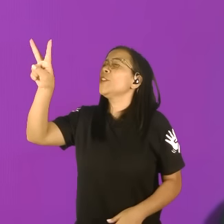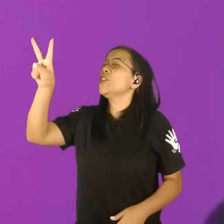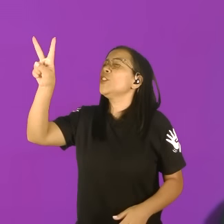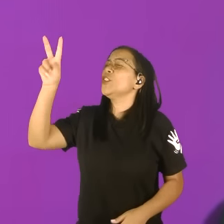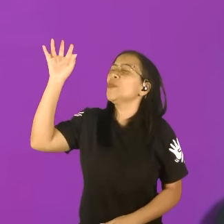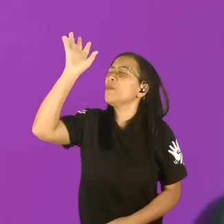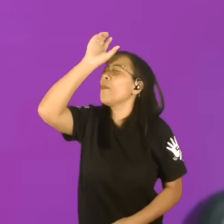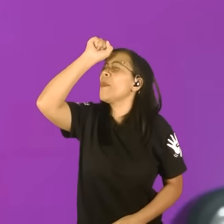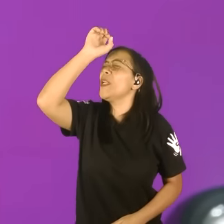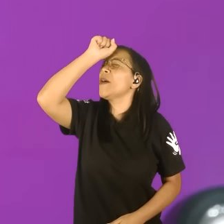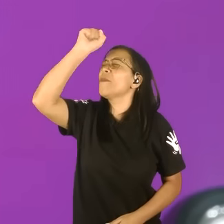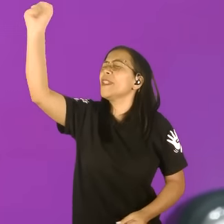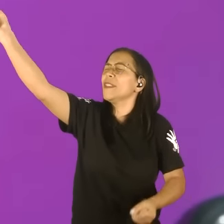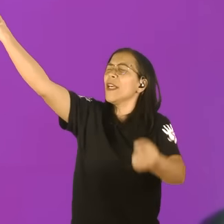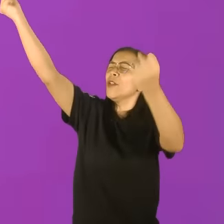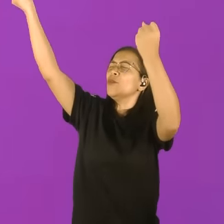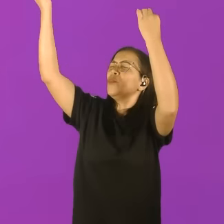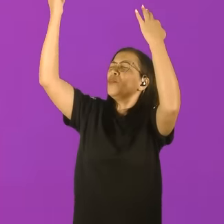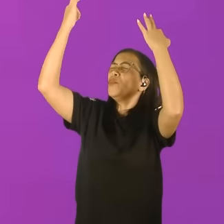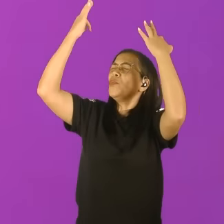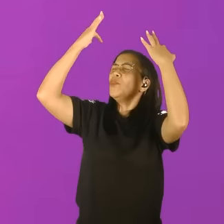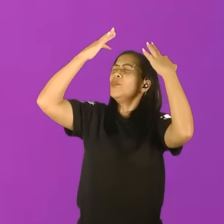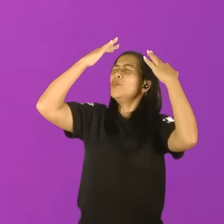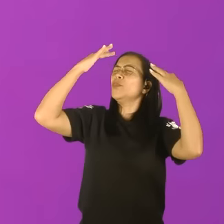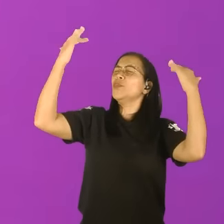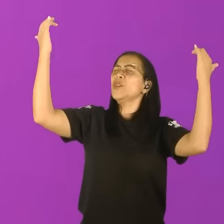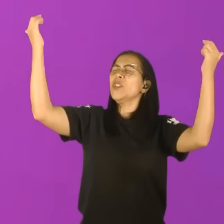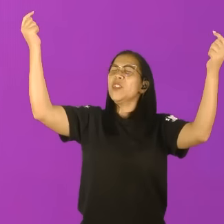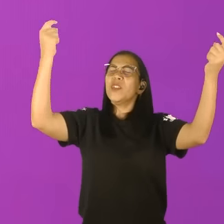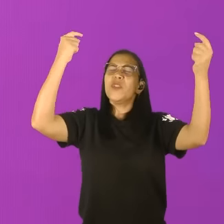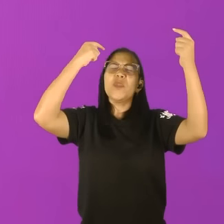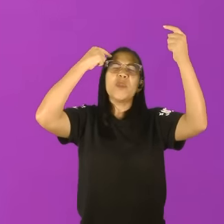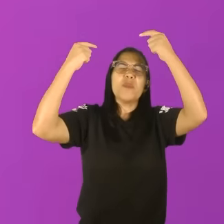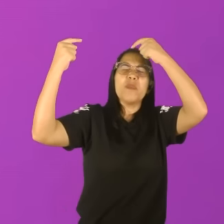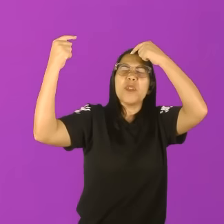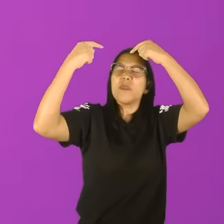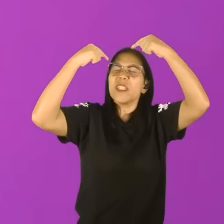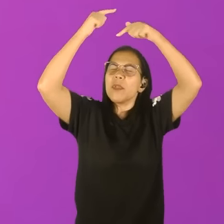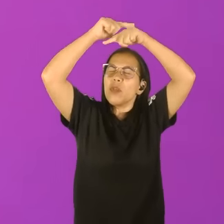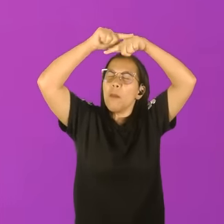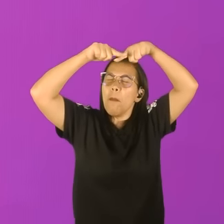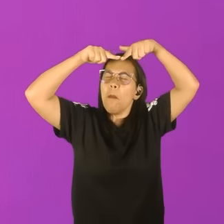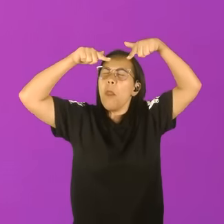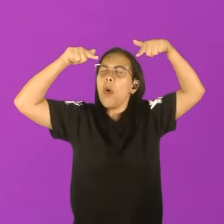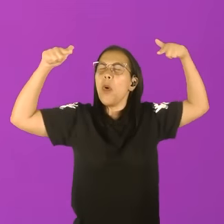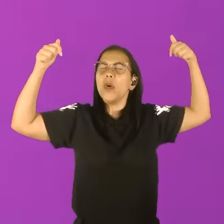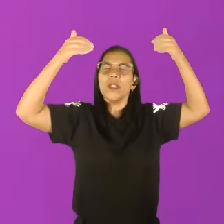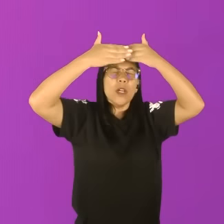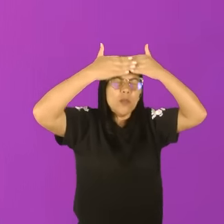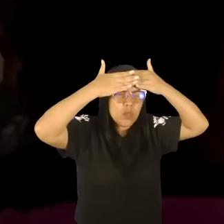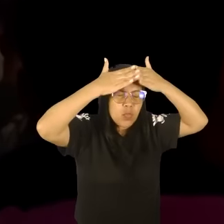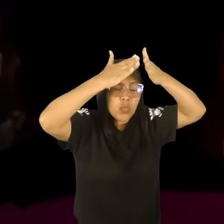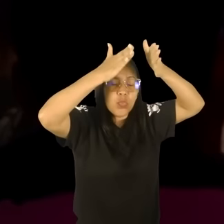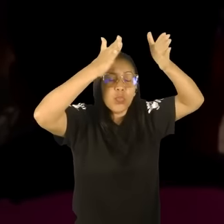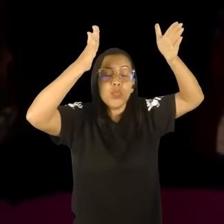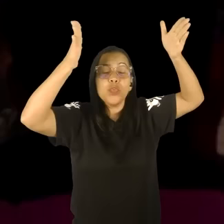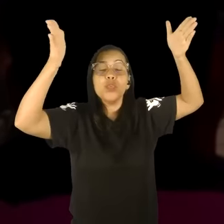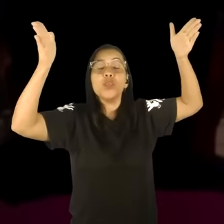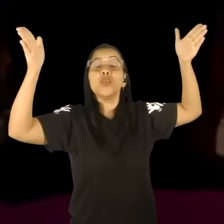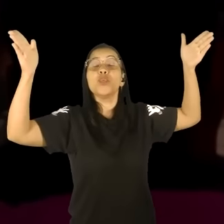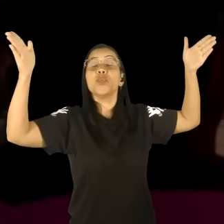vida. Limpa os meus pensamentos. Mostra-me a tua vontade. Ó Deus, acorda-me para as áreas que eu estou